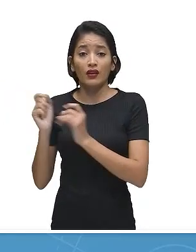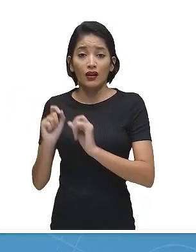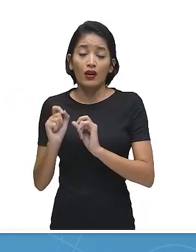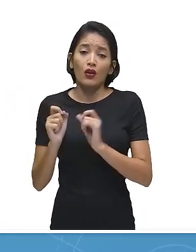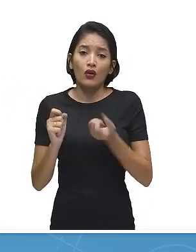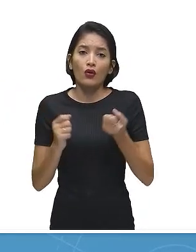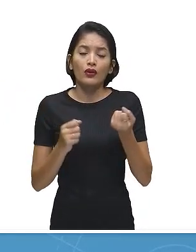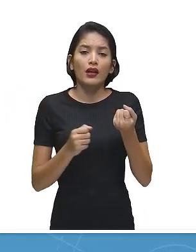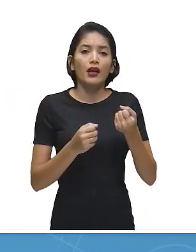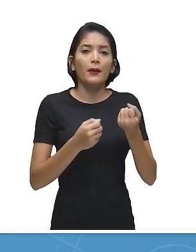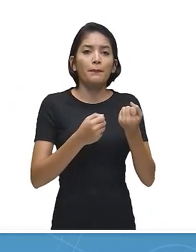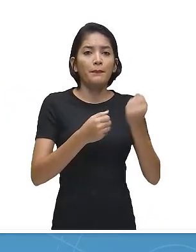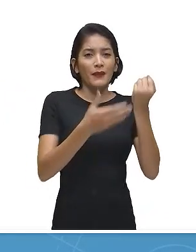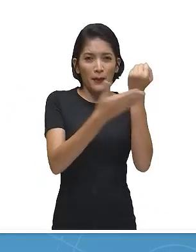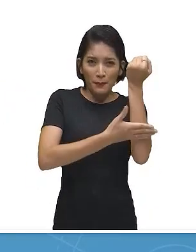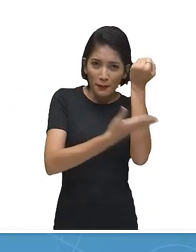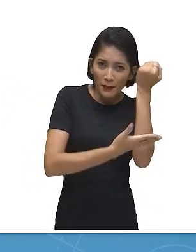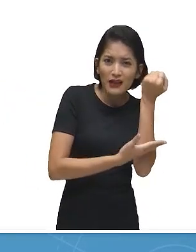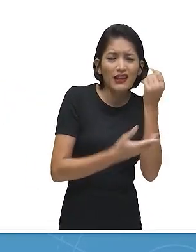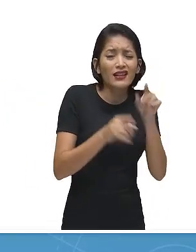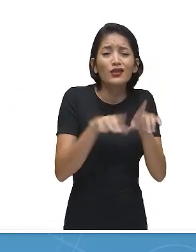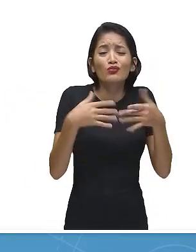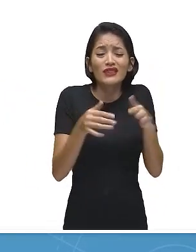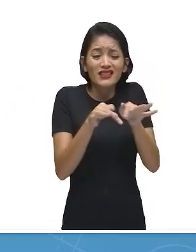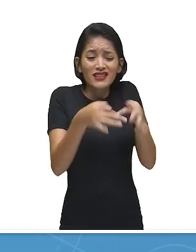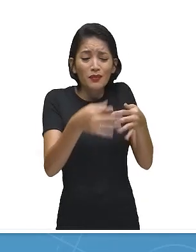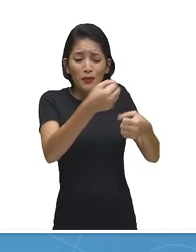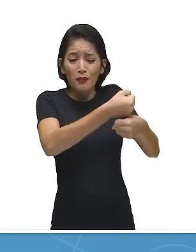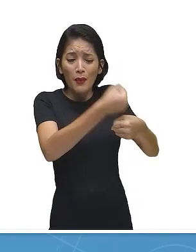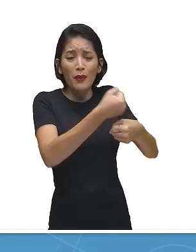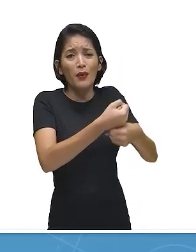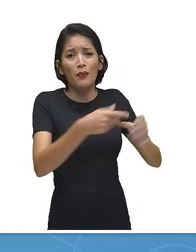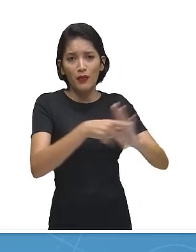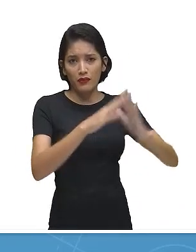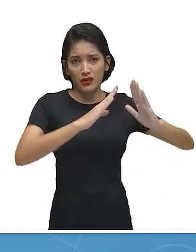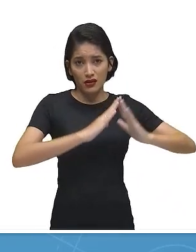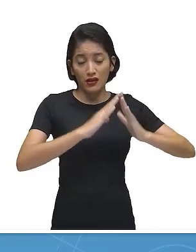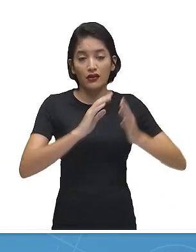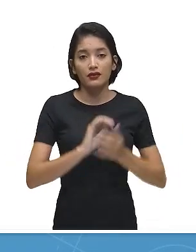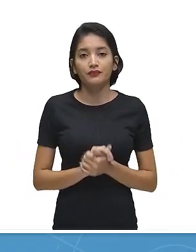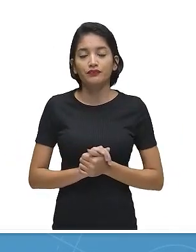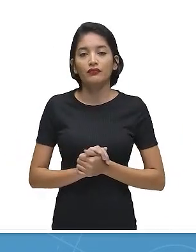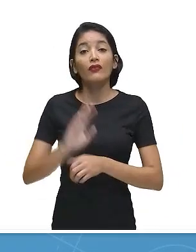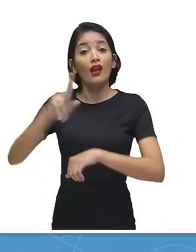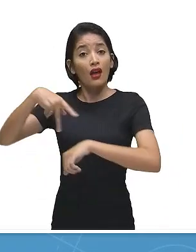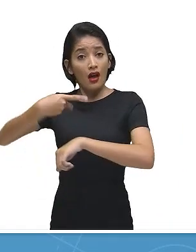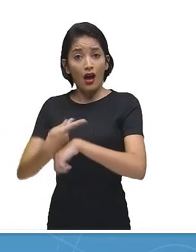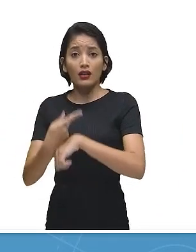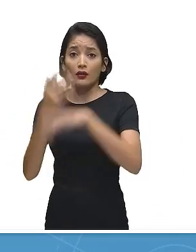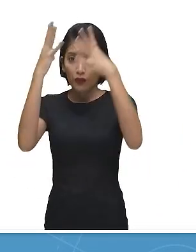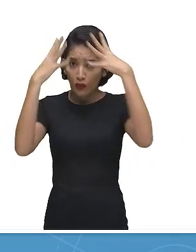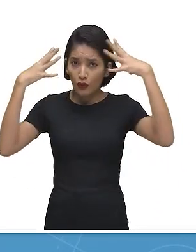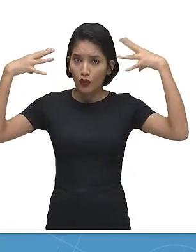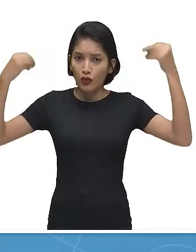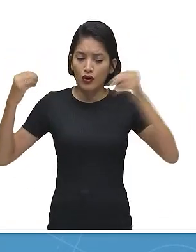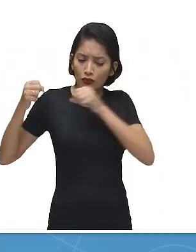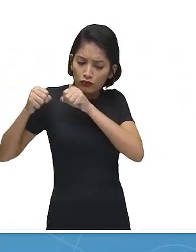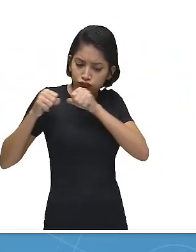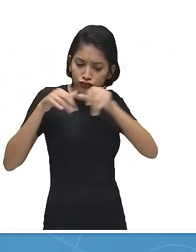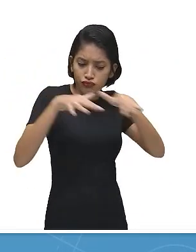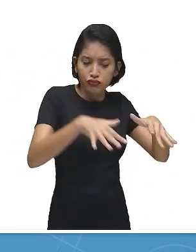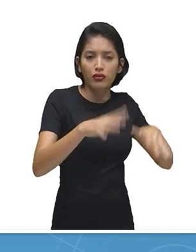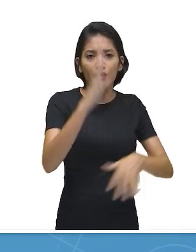que é atual São Paulo, e o desenvolvimento econômico foi muito importante nesse